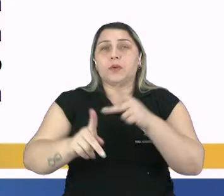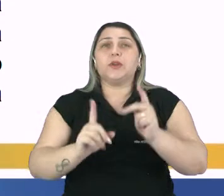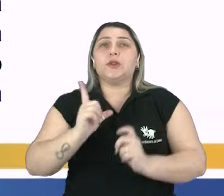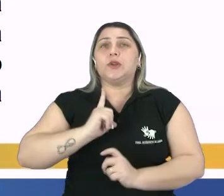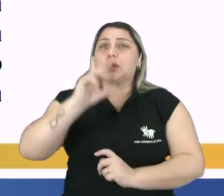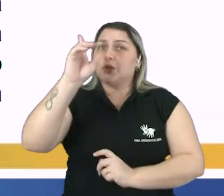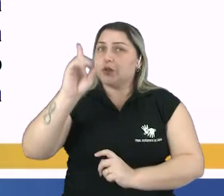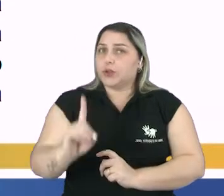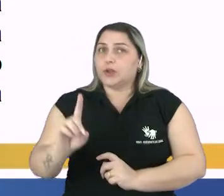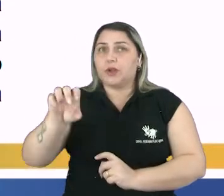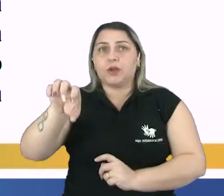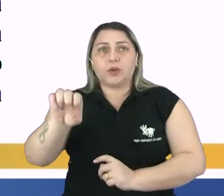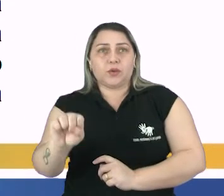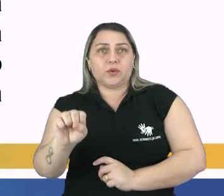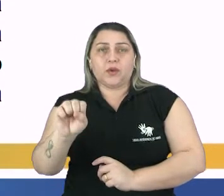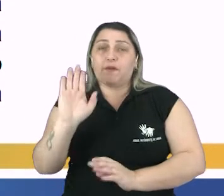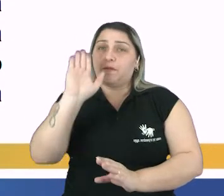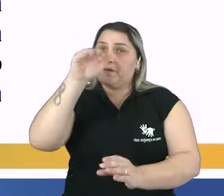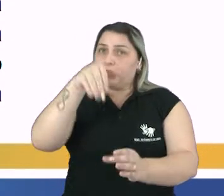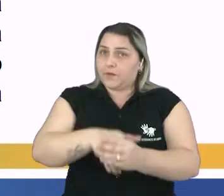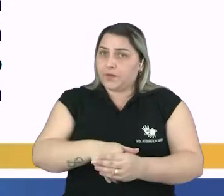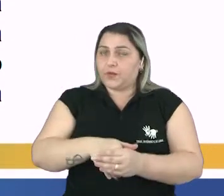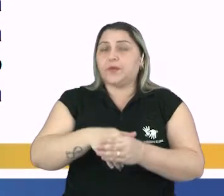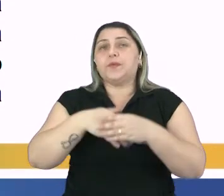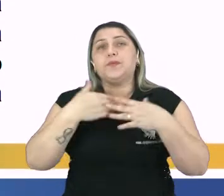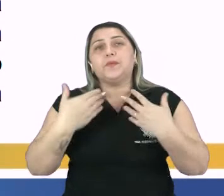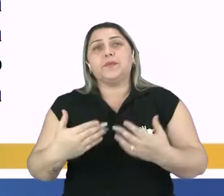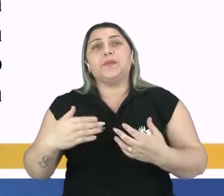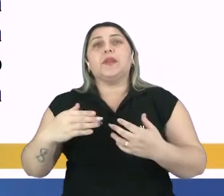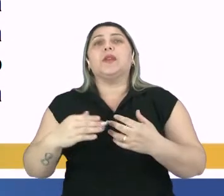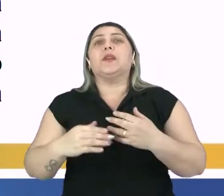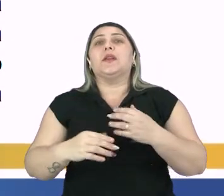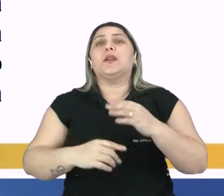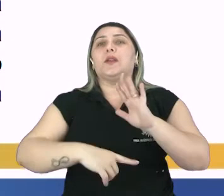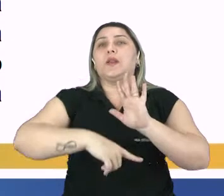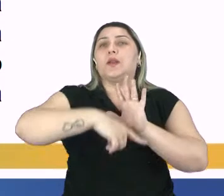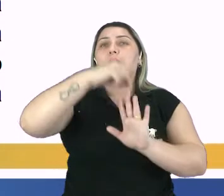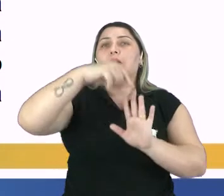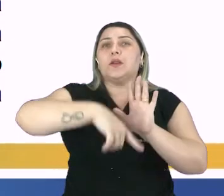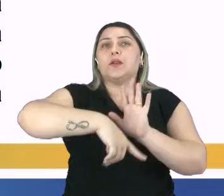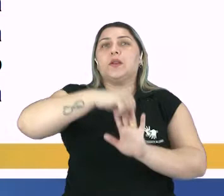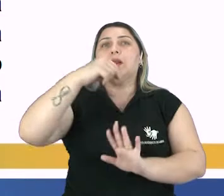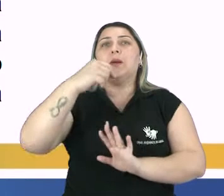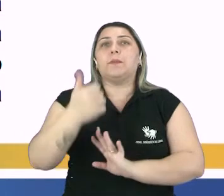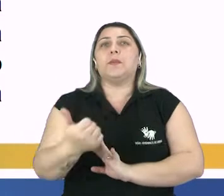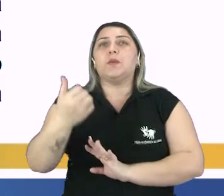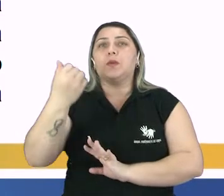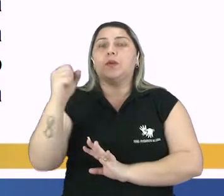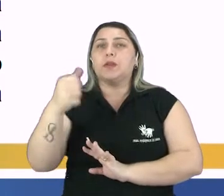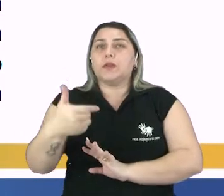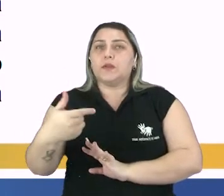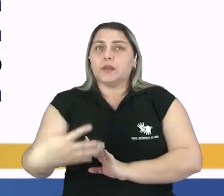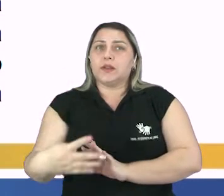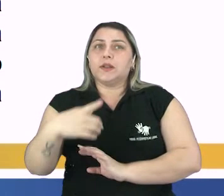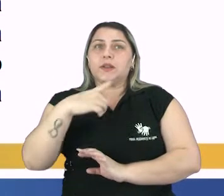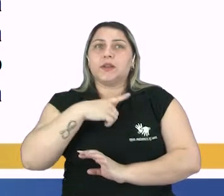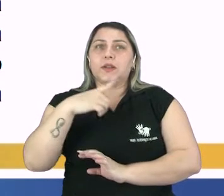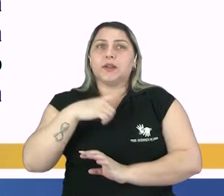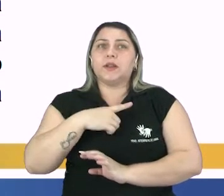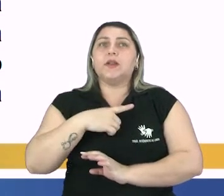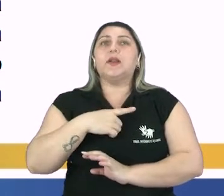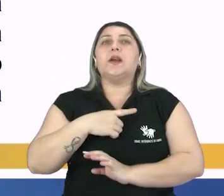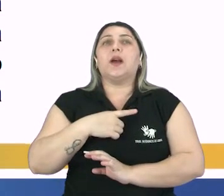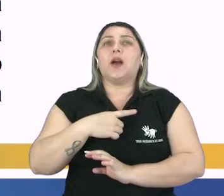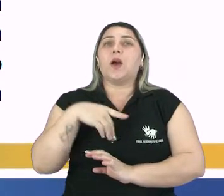direito ao sufrágio. No caso, de acordo com a Constituição de 1824, era necessário ter um mínimo